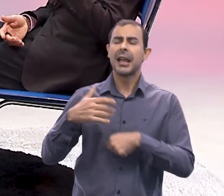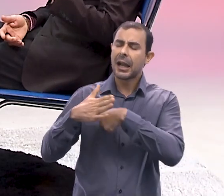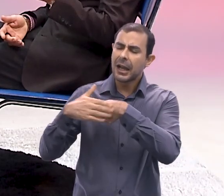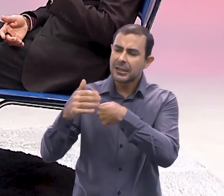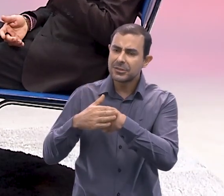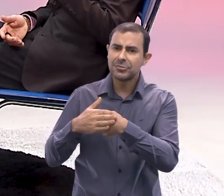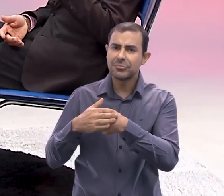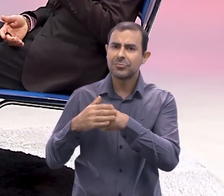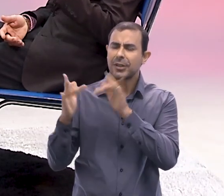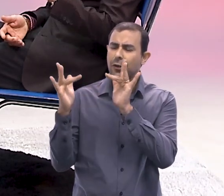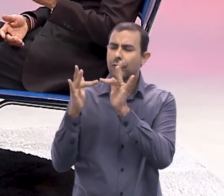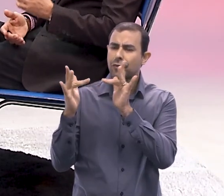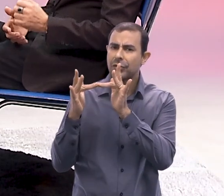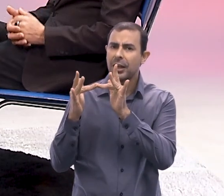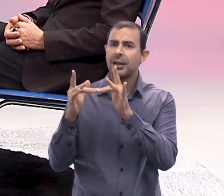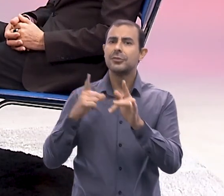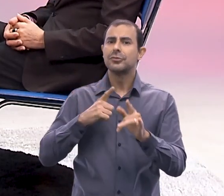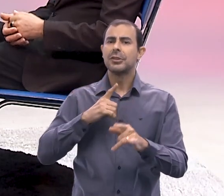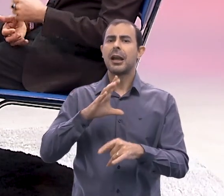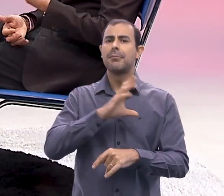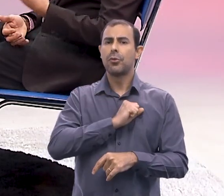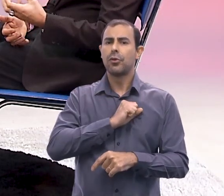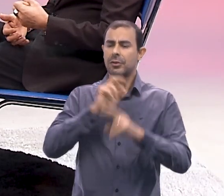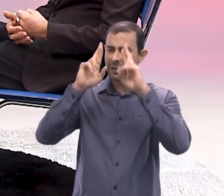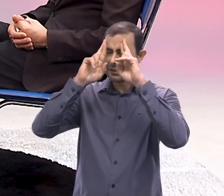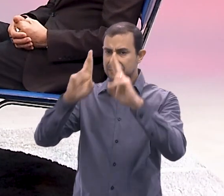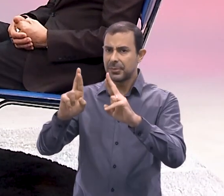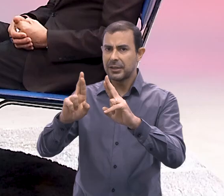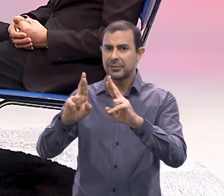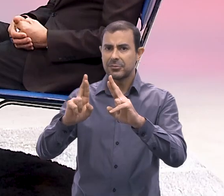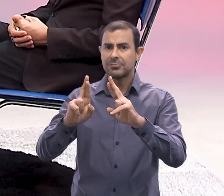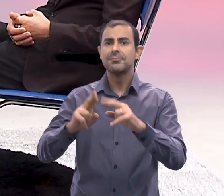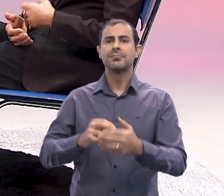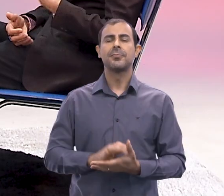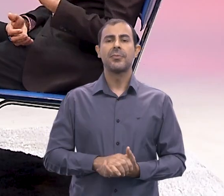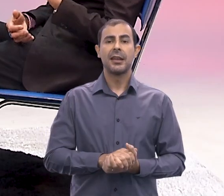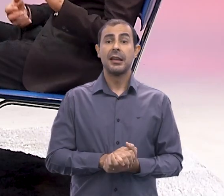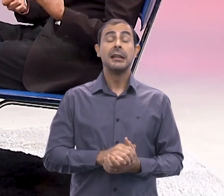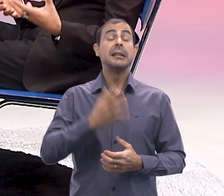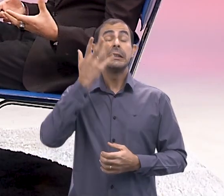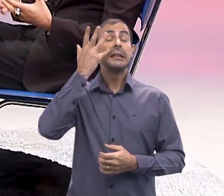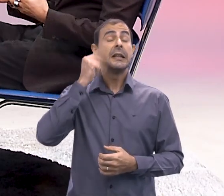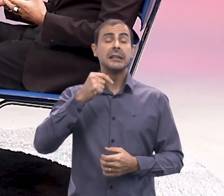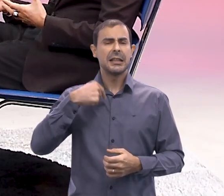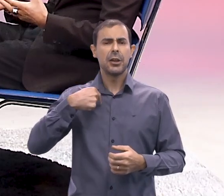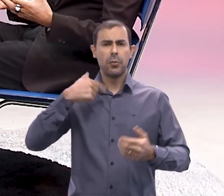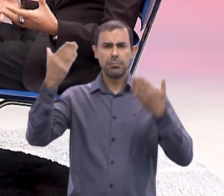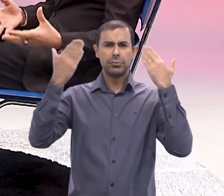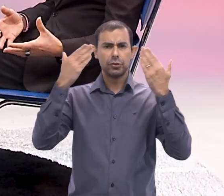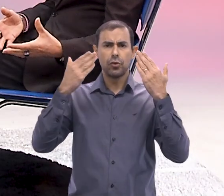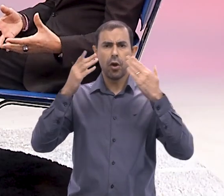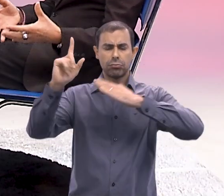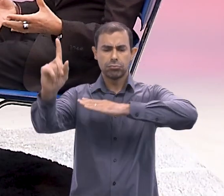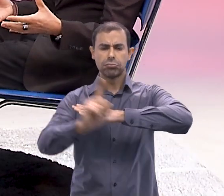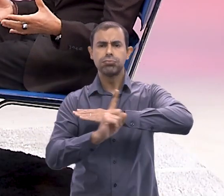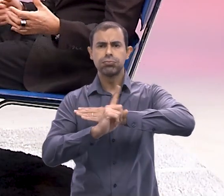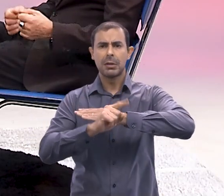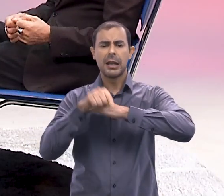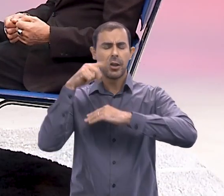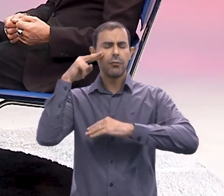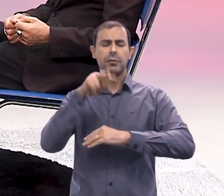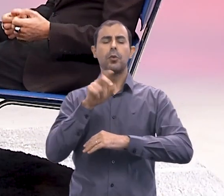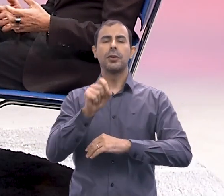atenção, reconhecimento e aprovação. E o que as crianças têm encontrado? O que eu tenho encontrado na clínica como psicólogo, no